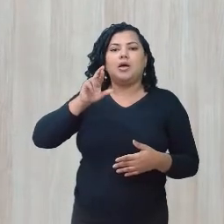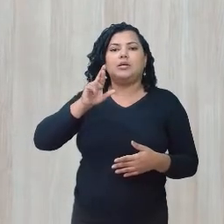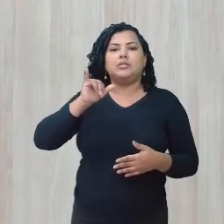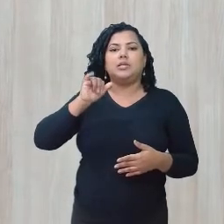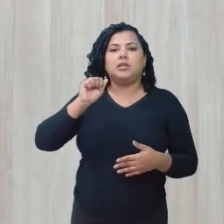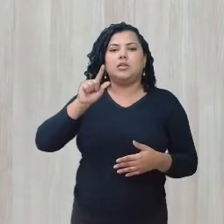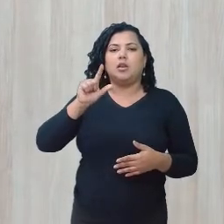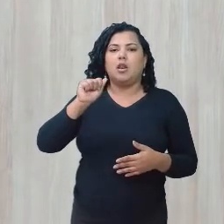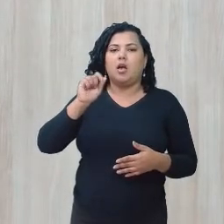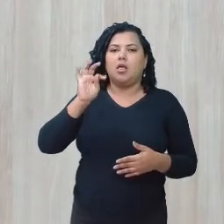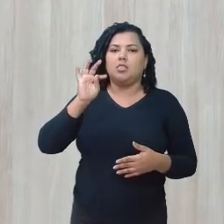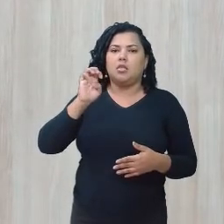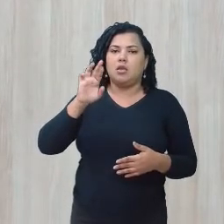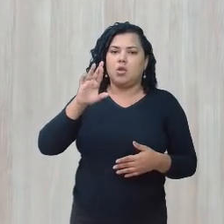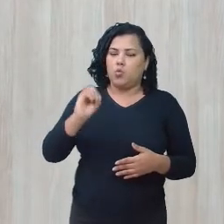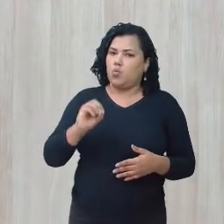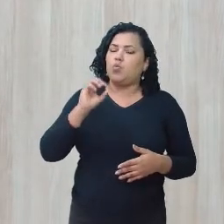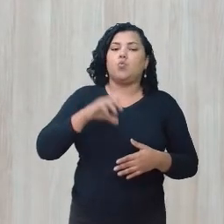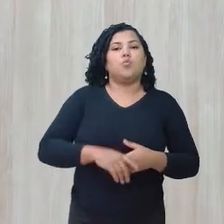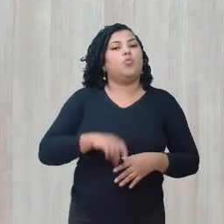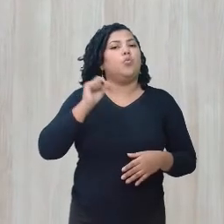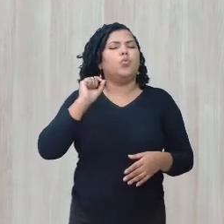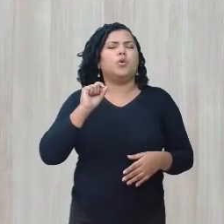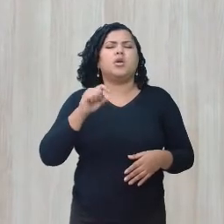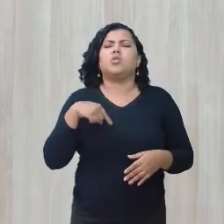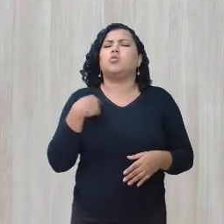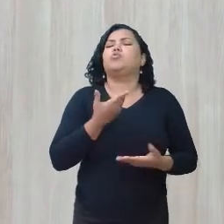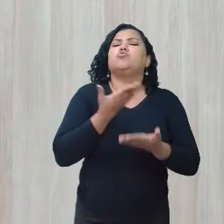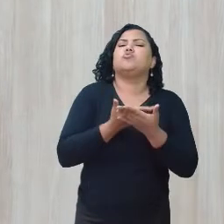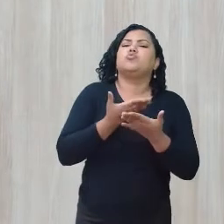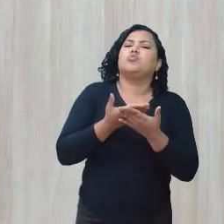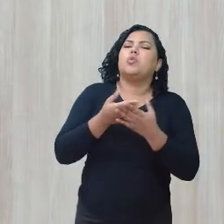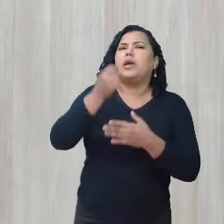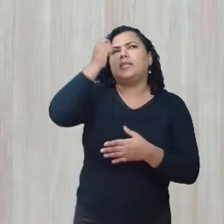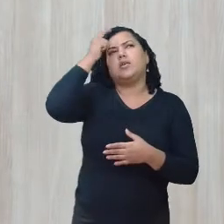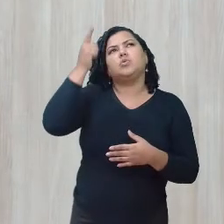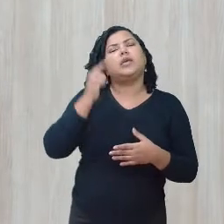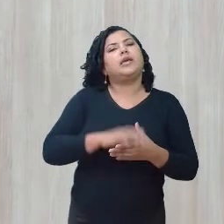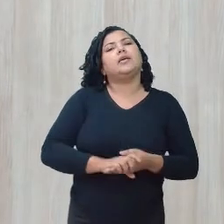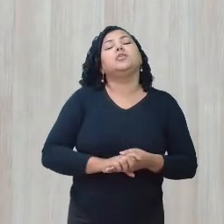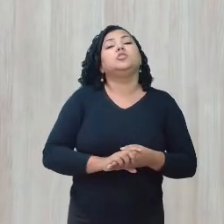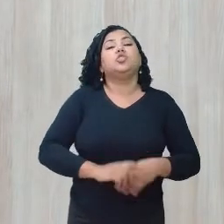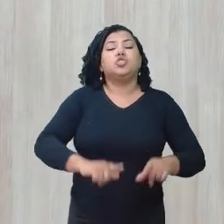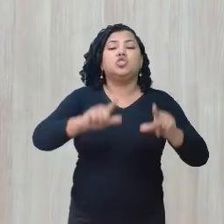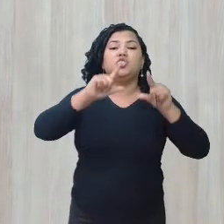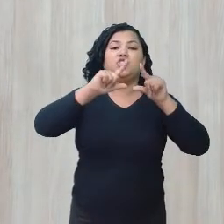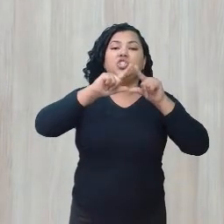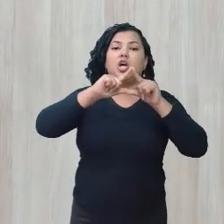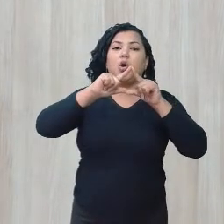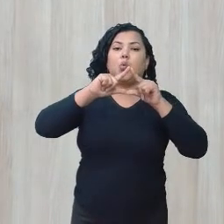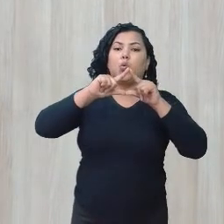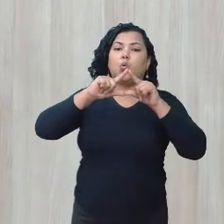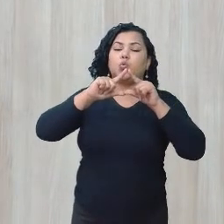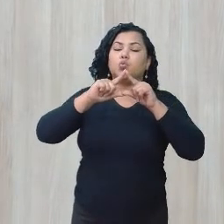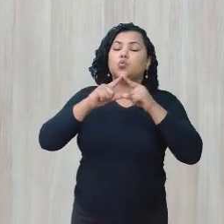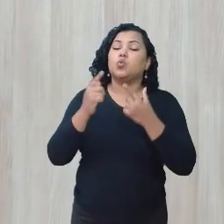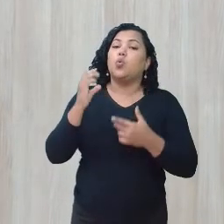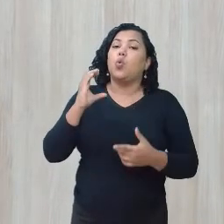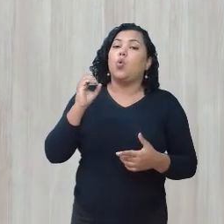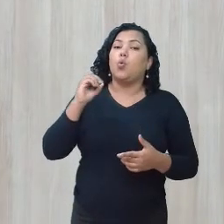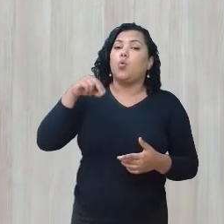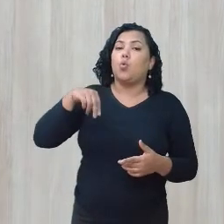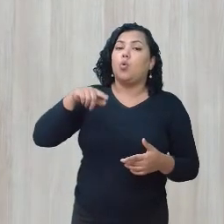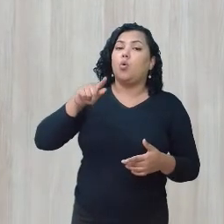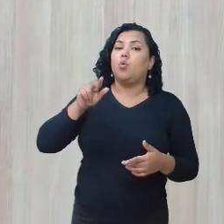na aula anterior, estudando a ideia de triângulos congruentes, a gente vai pegar um pouco do que a gente viu na aula anterior